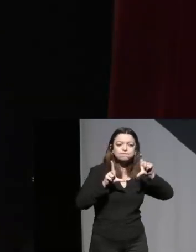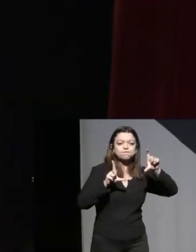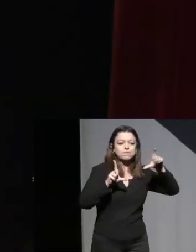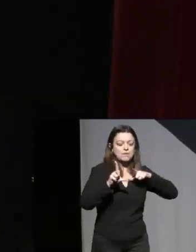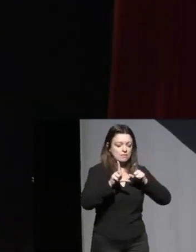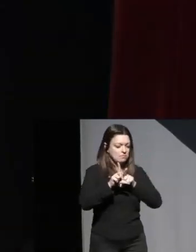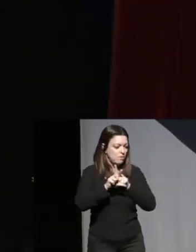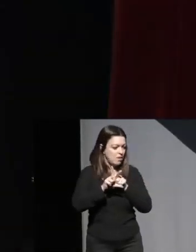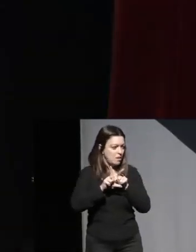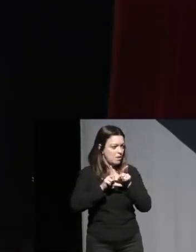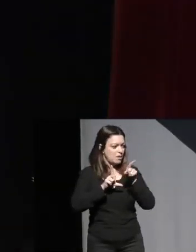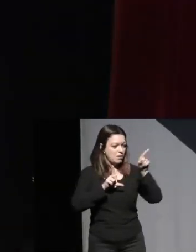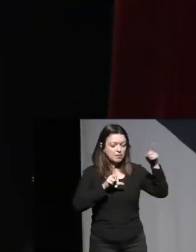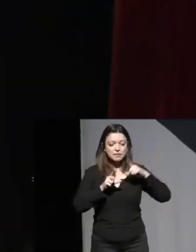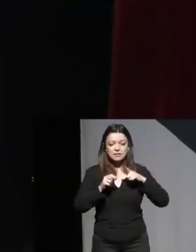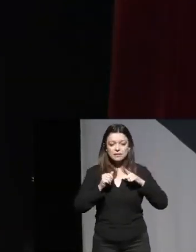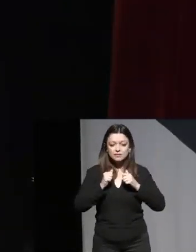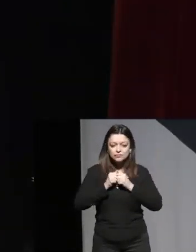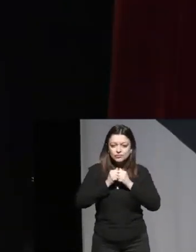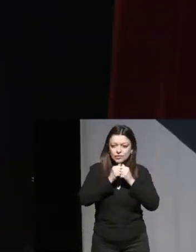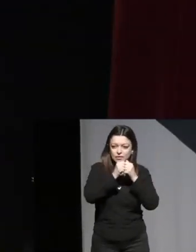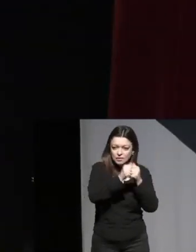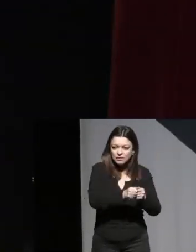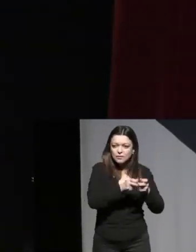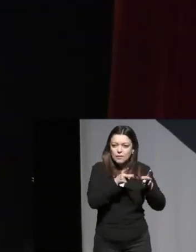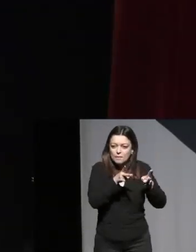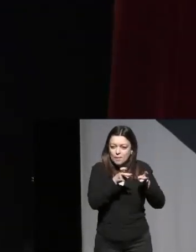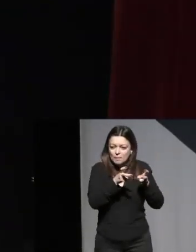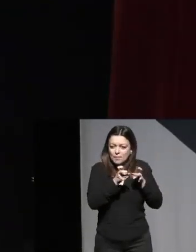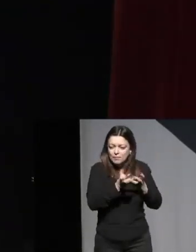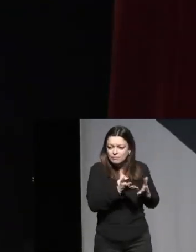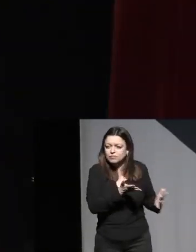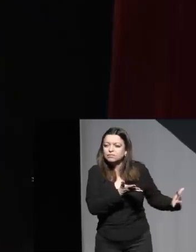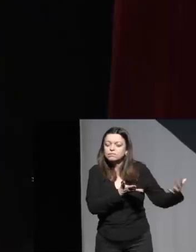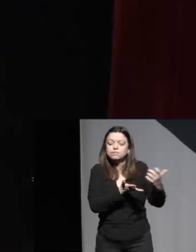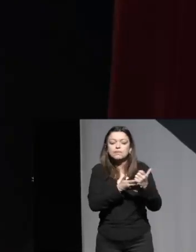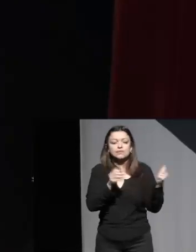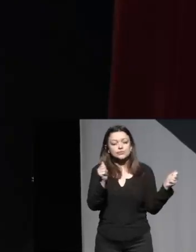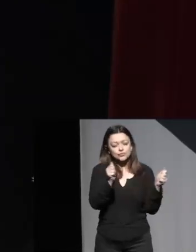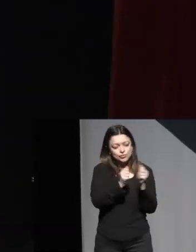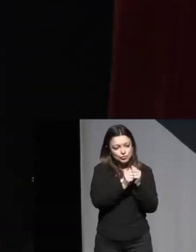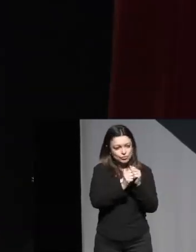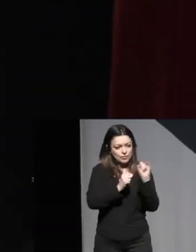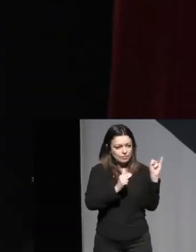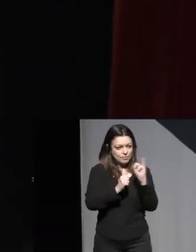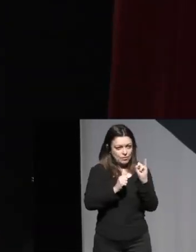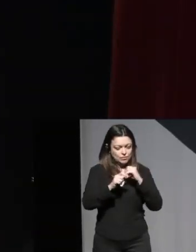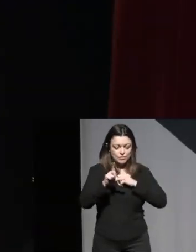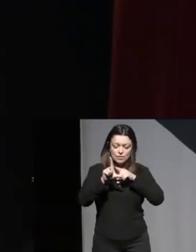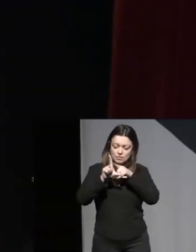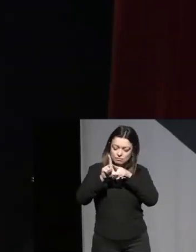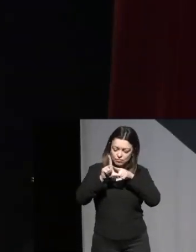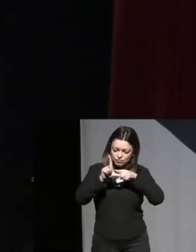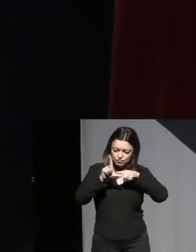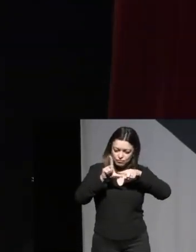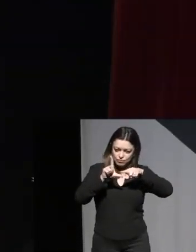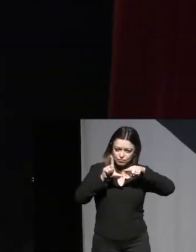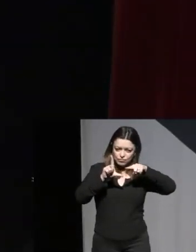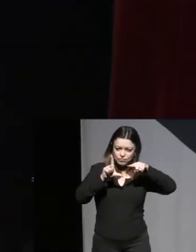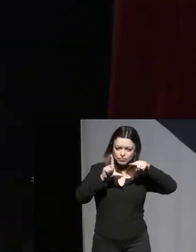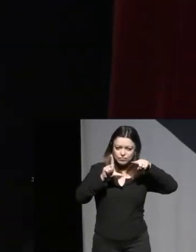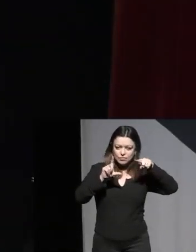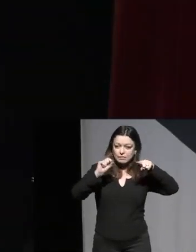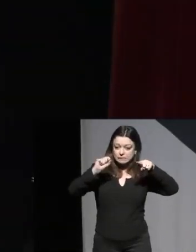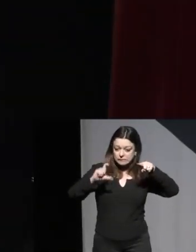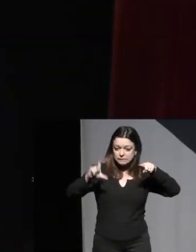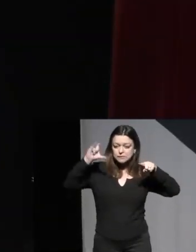a arrecadação ela vai acompanhando conjuntamente a tributação. Mas vai chegar um momento que você vai continuar